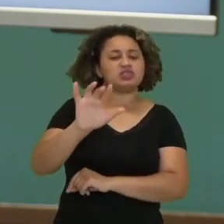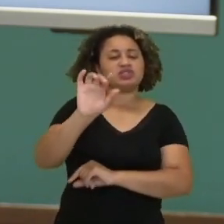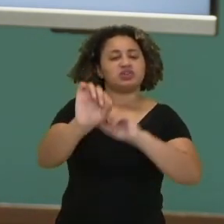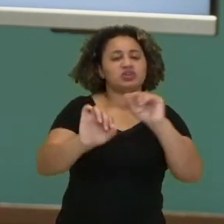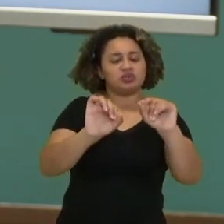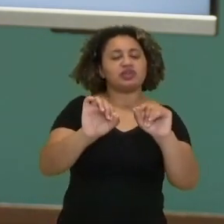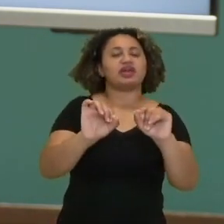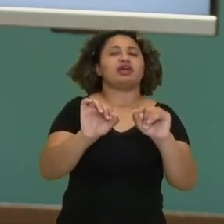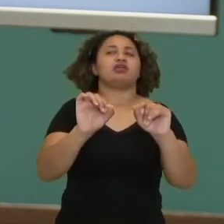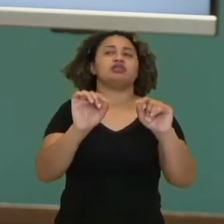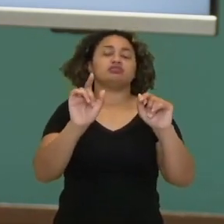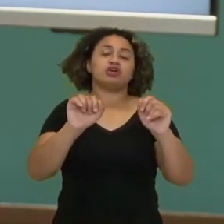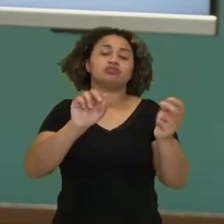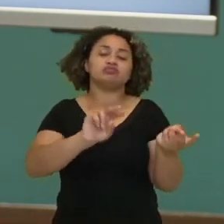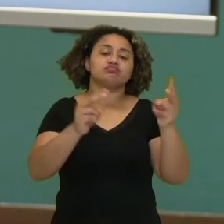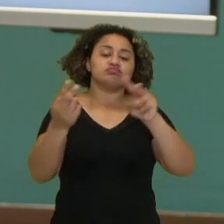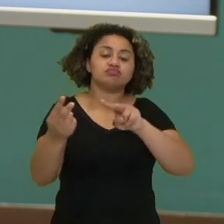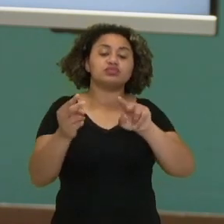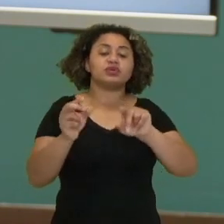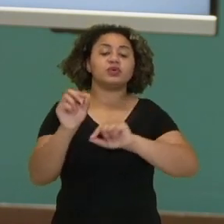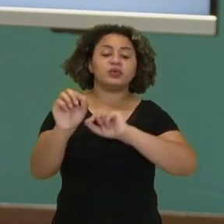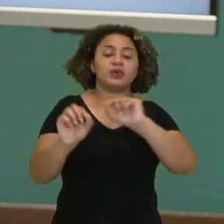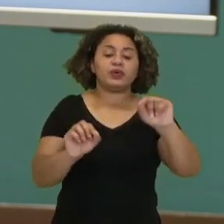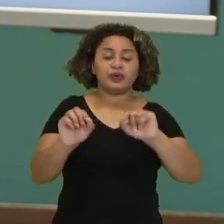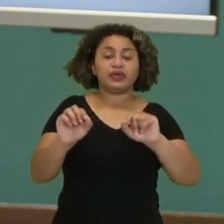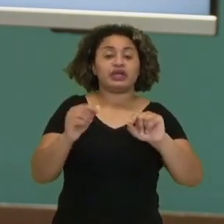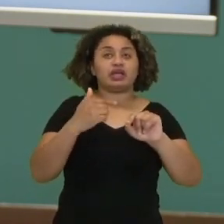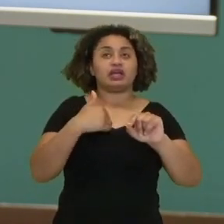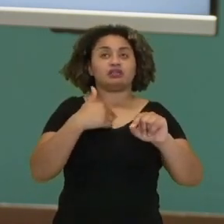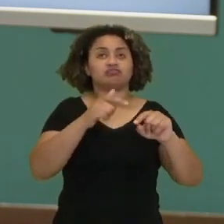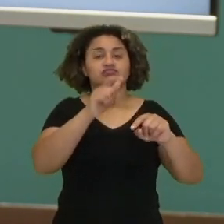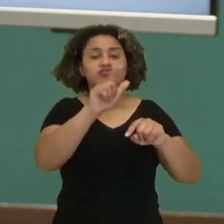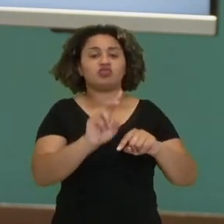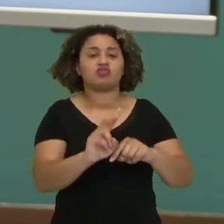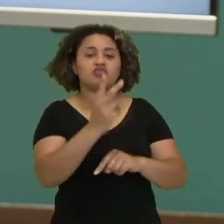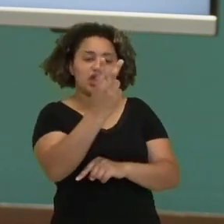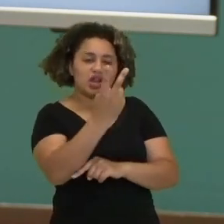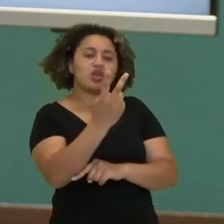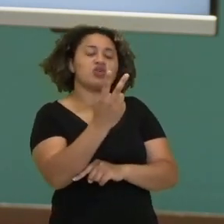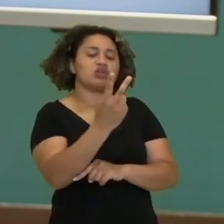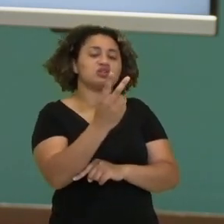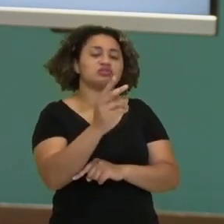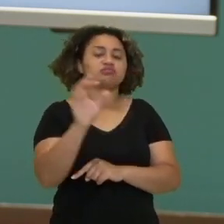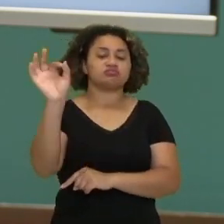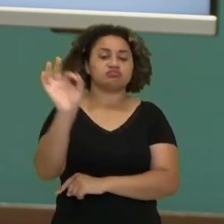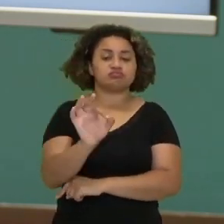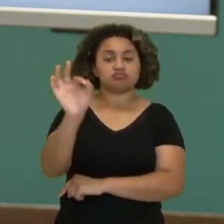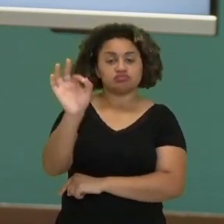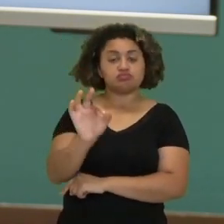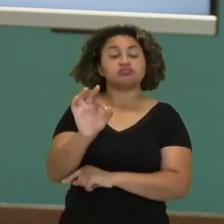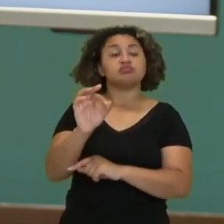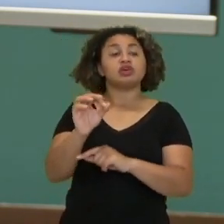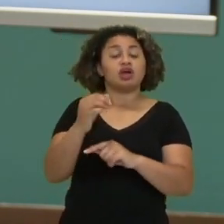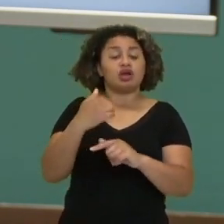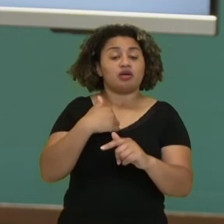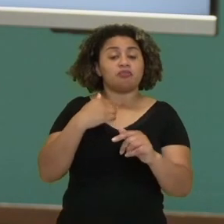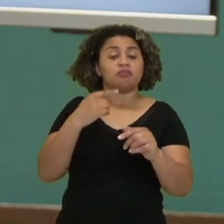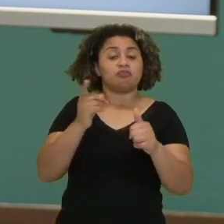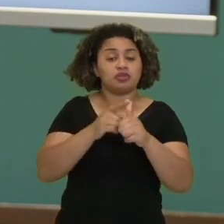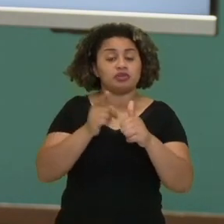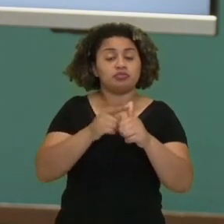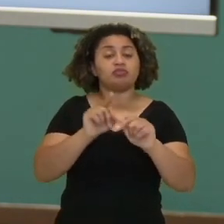que vocês têm que transformar um valor, né, em porcentagem, o primeiro